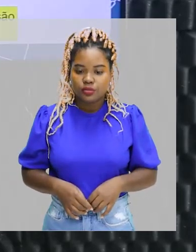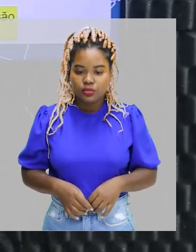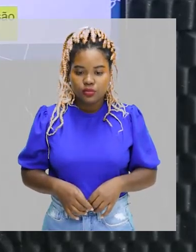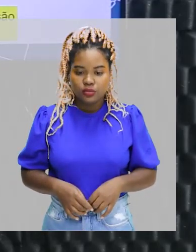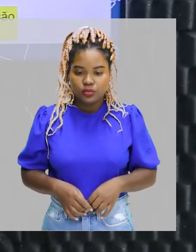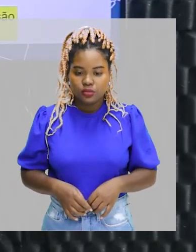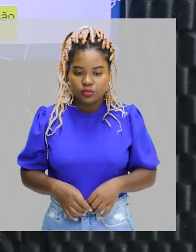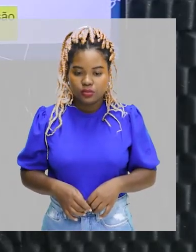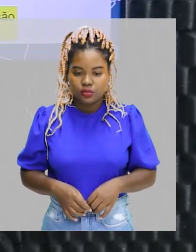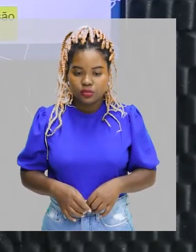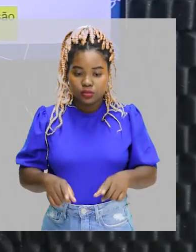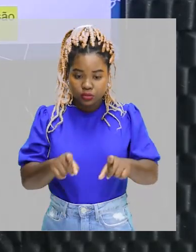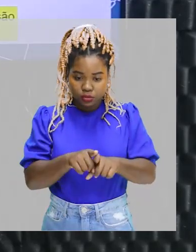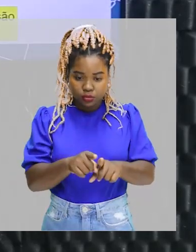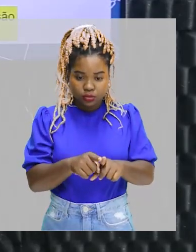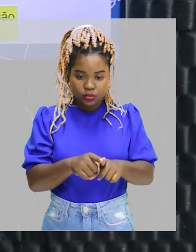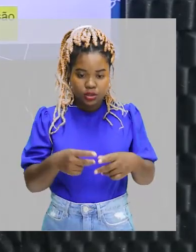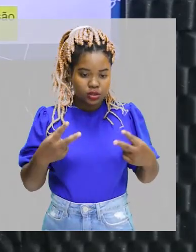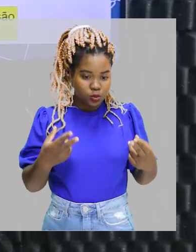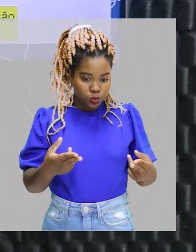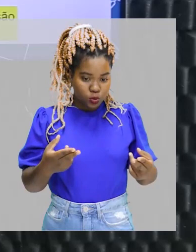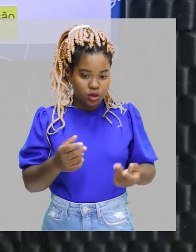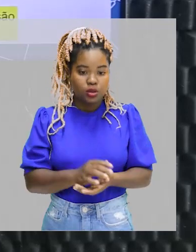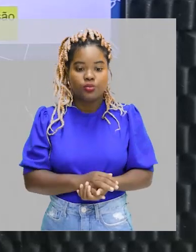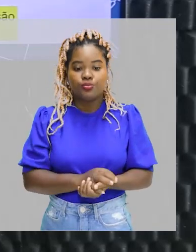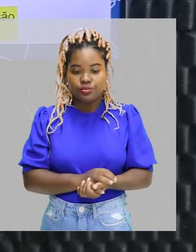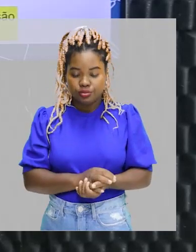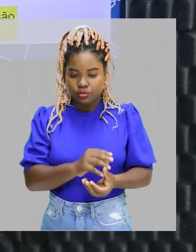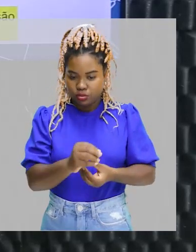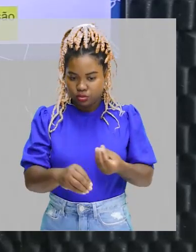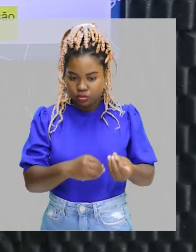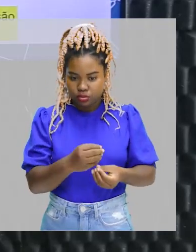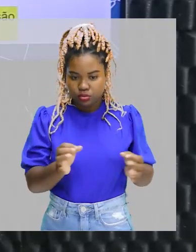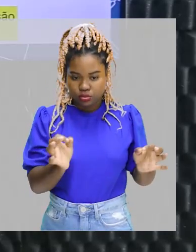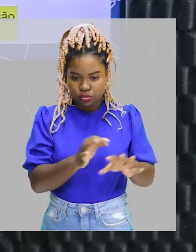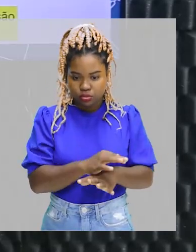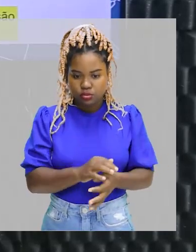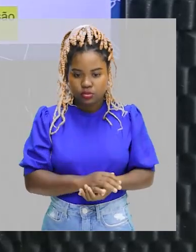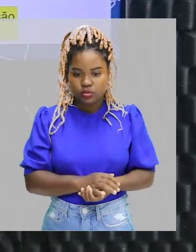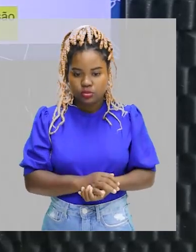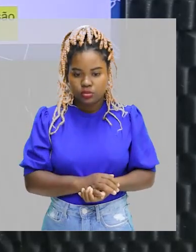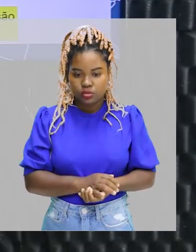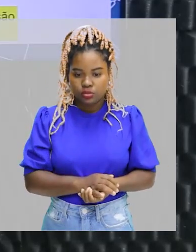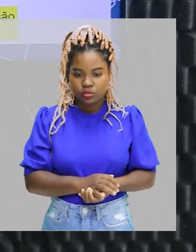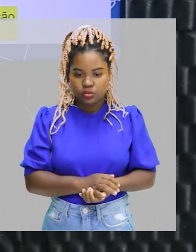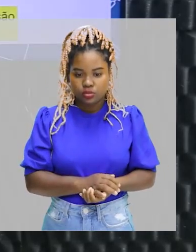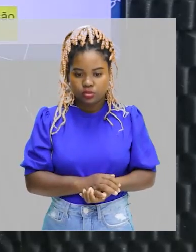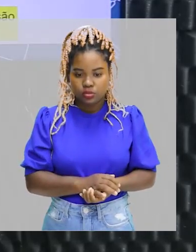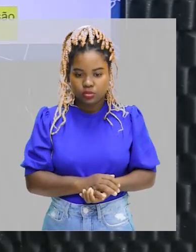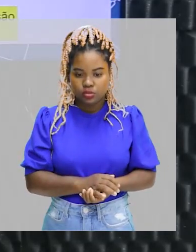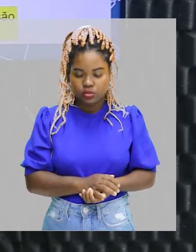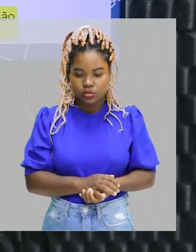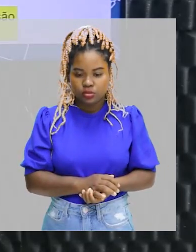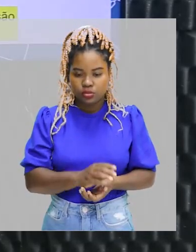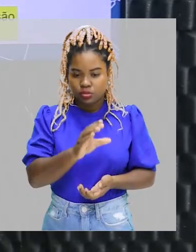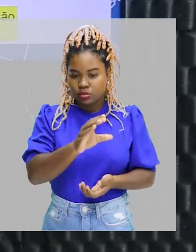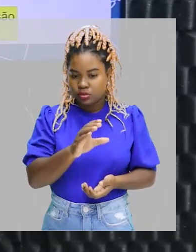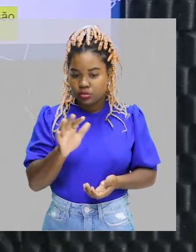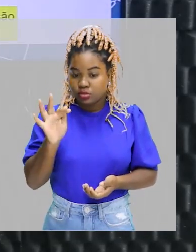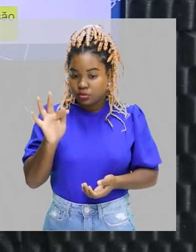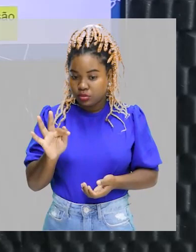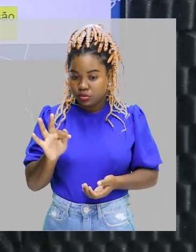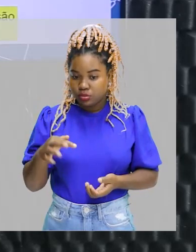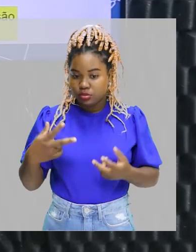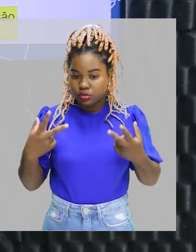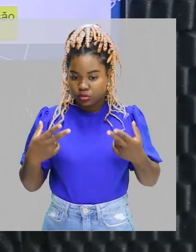beleza? Mesmo procedimento para a solução final, ok? Então, para a solução final, eu tenho uma